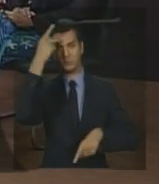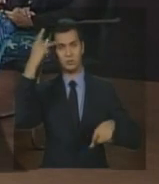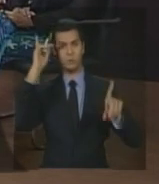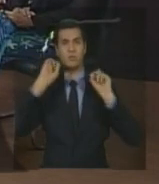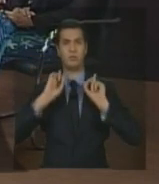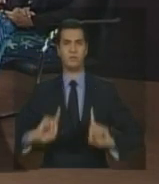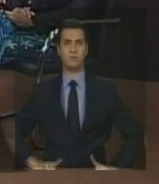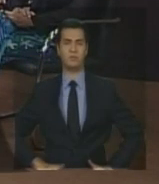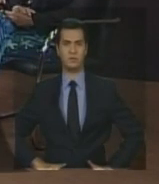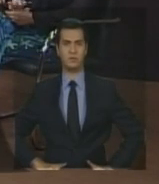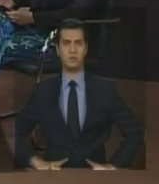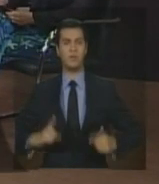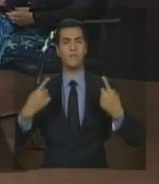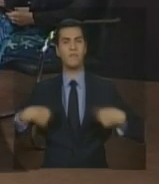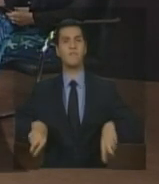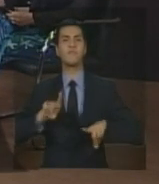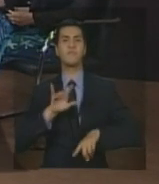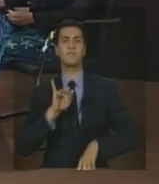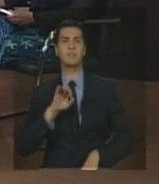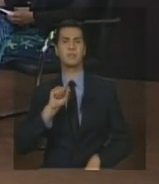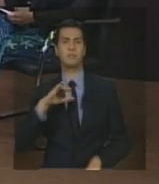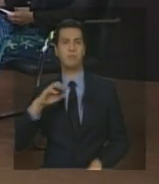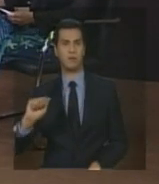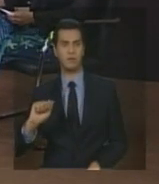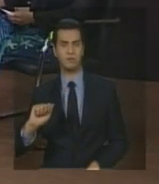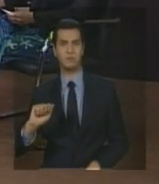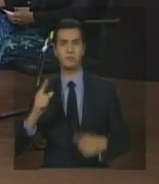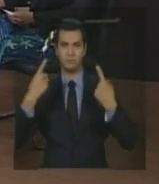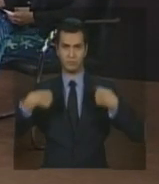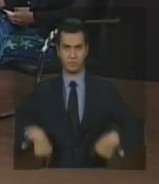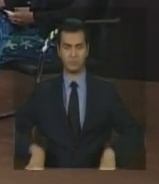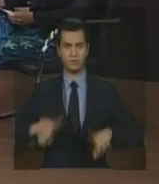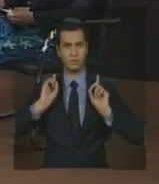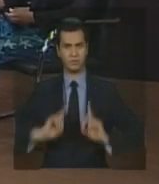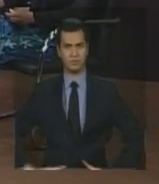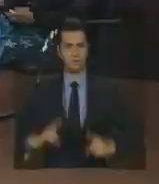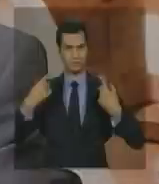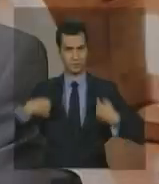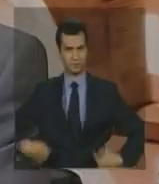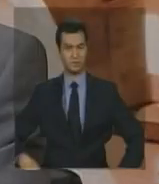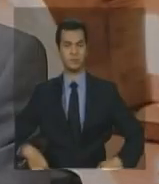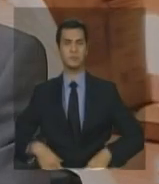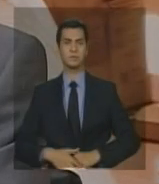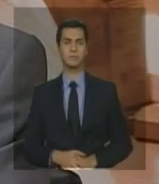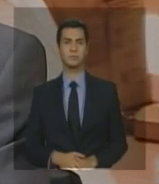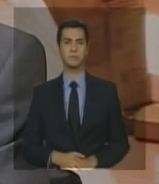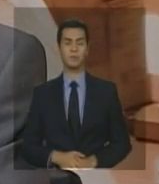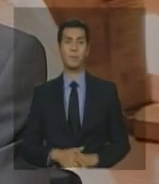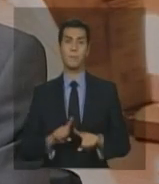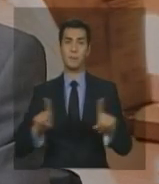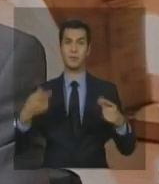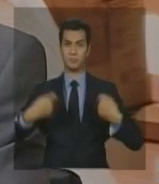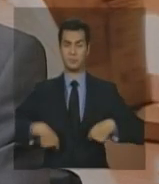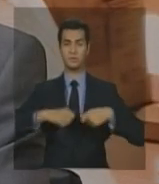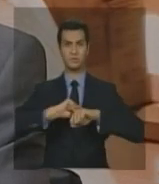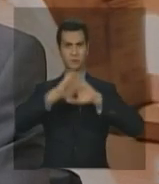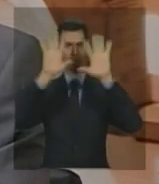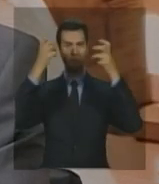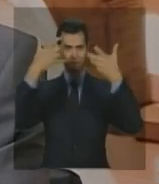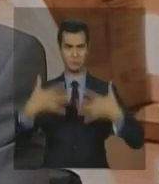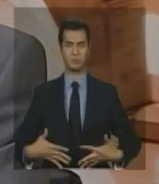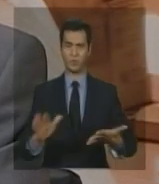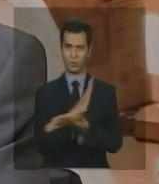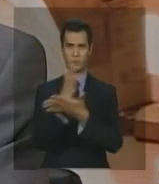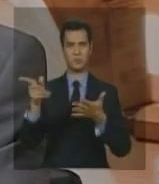aí assim, a gente vai, só para esclarecer, né, que as pessoas com deficiência, aqueles que não acompanham a temática,